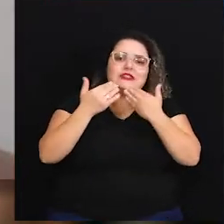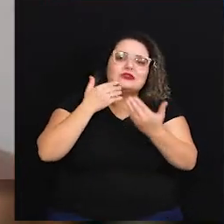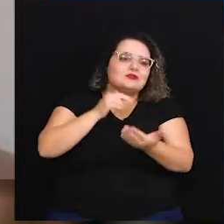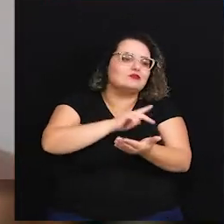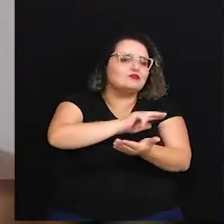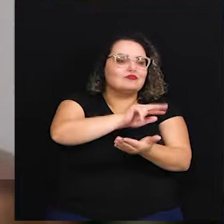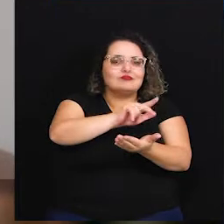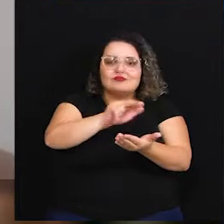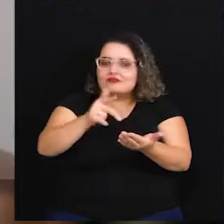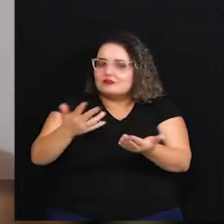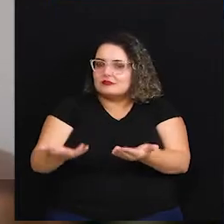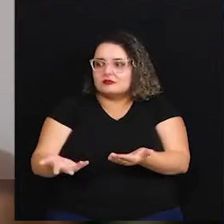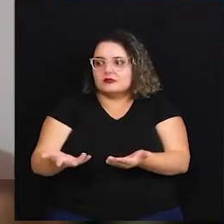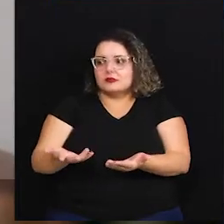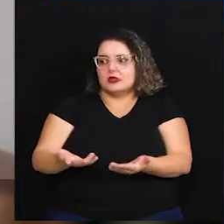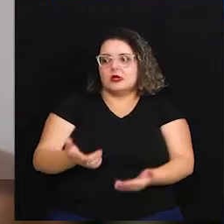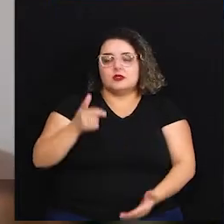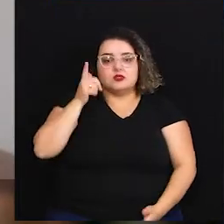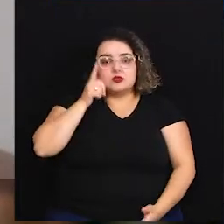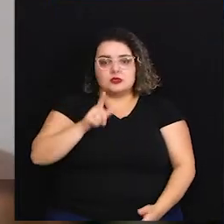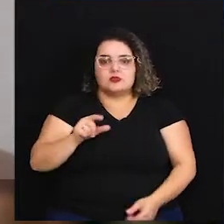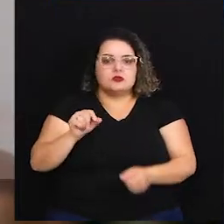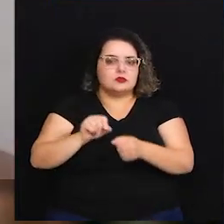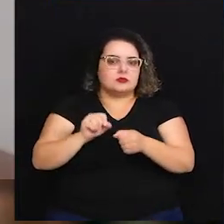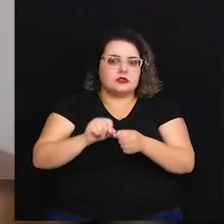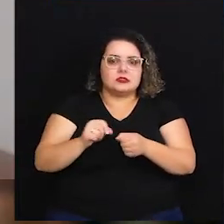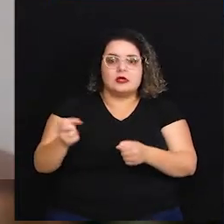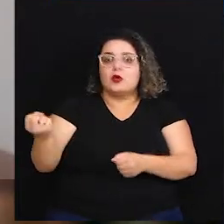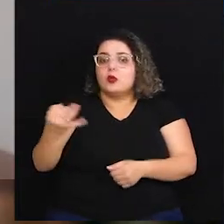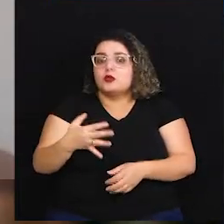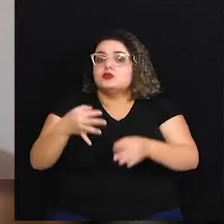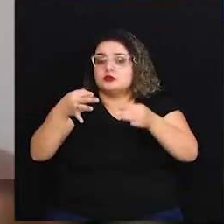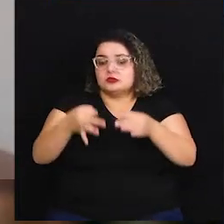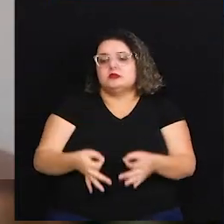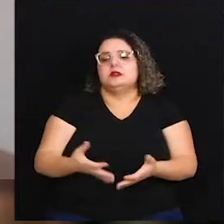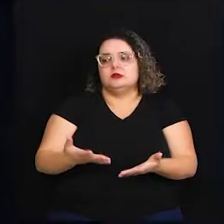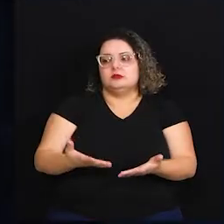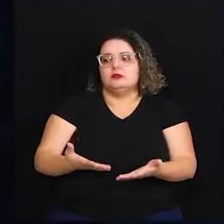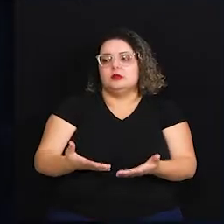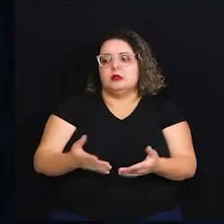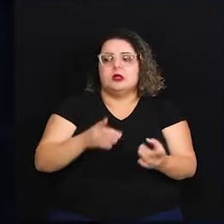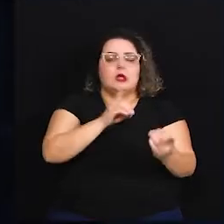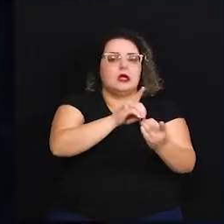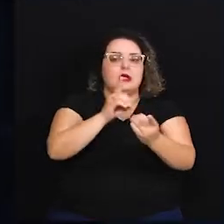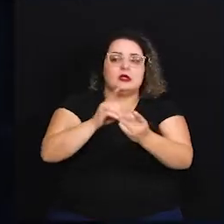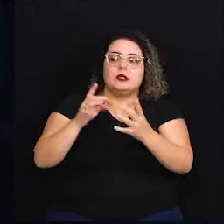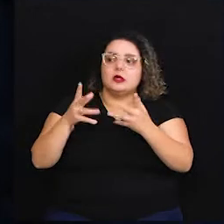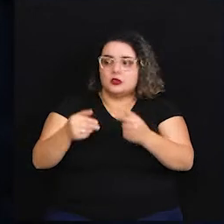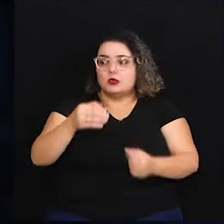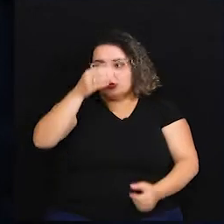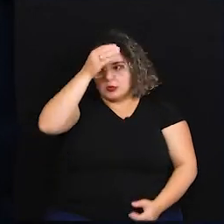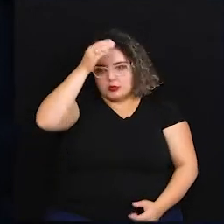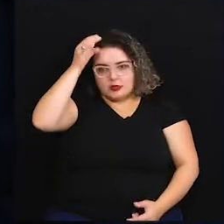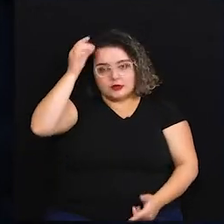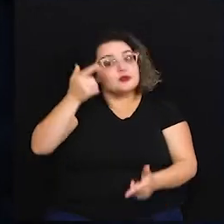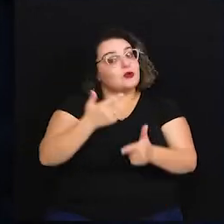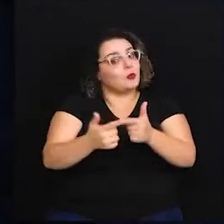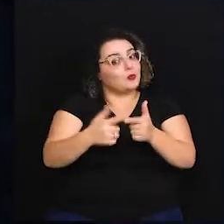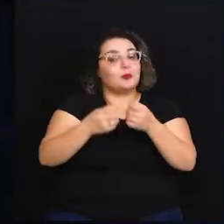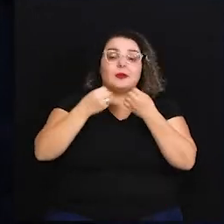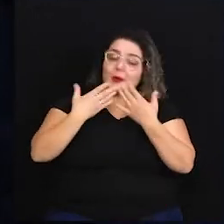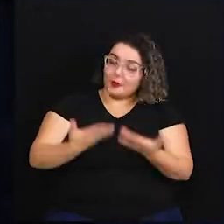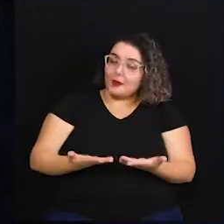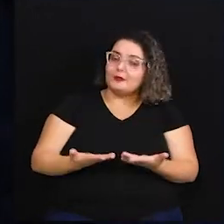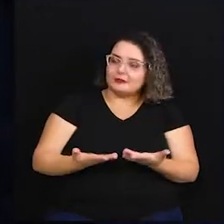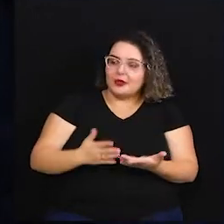assim, de não conseguir confeccionar a quantidade necessária para atender as clientes, que isso é um problema bom, né?